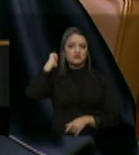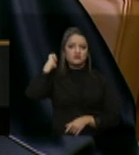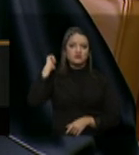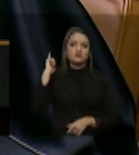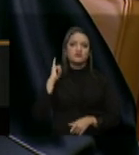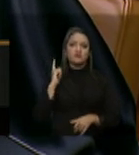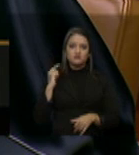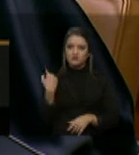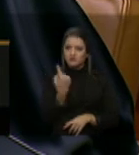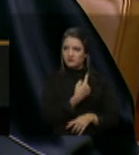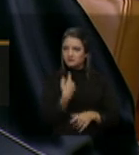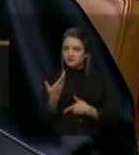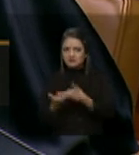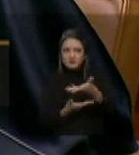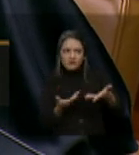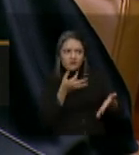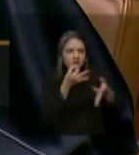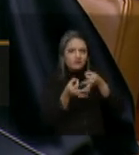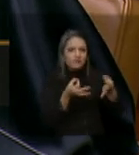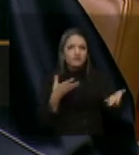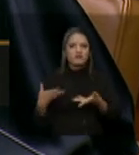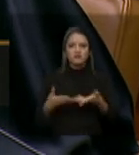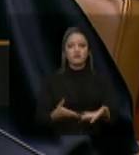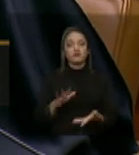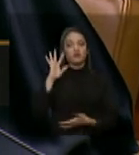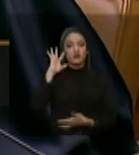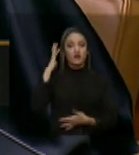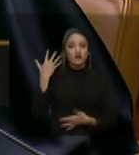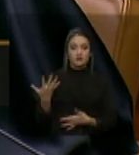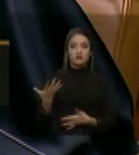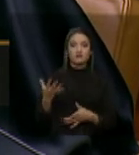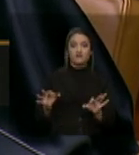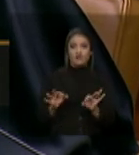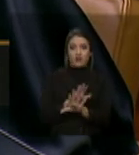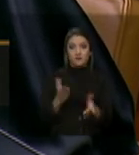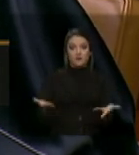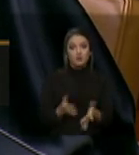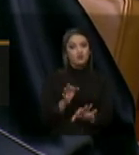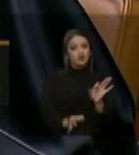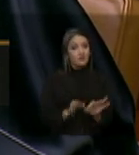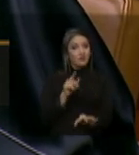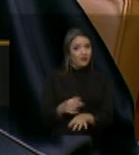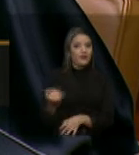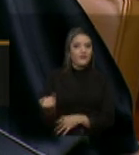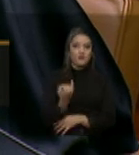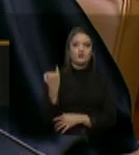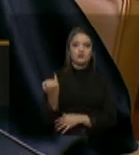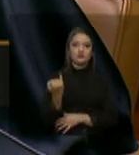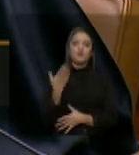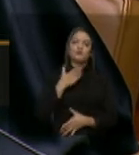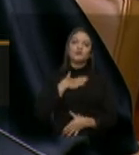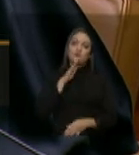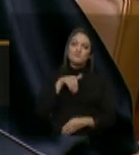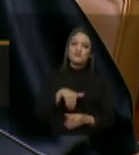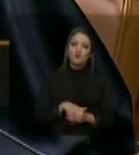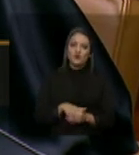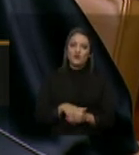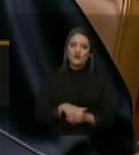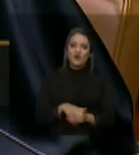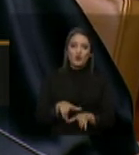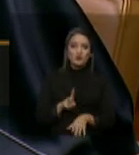essa interação de todos os colegas e a decisão de vossa excelência de concluir o julgamento hoje também muito importante meu voto sempre é